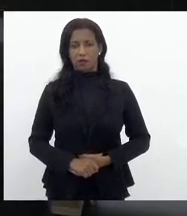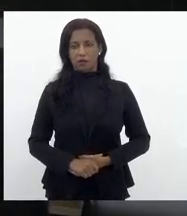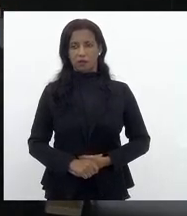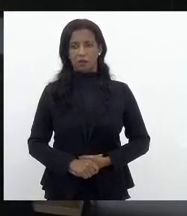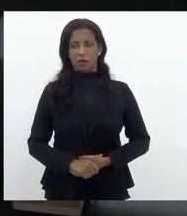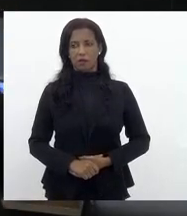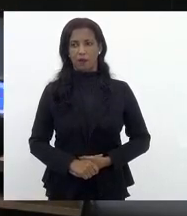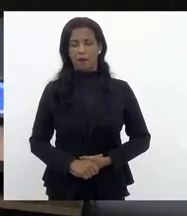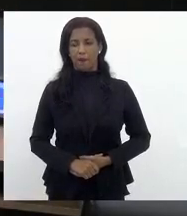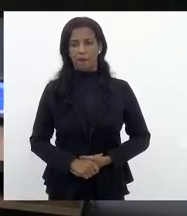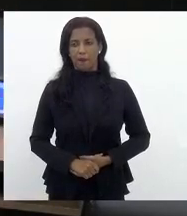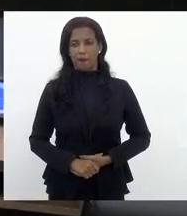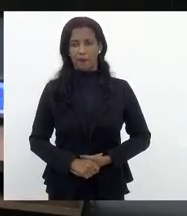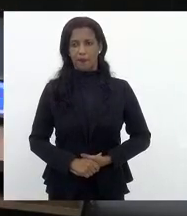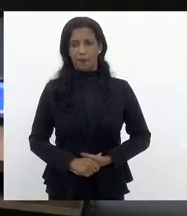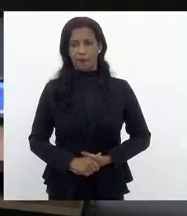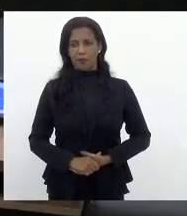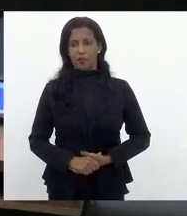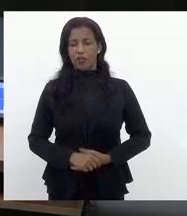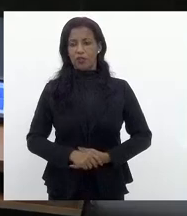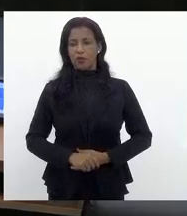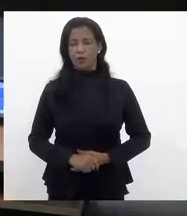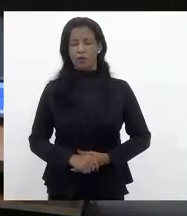tu tá ligado né